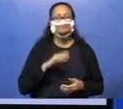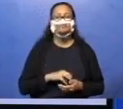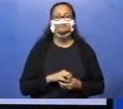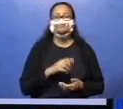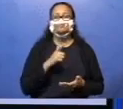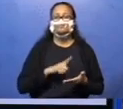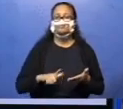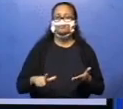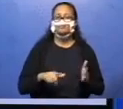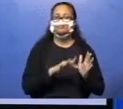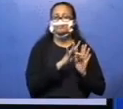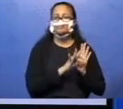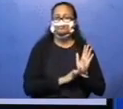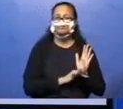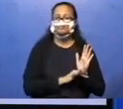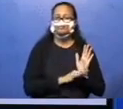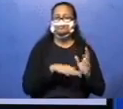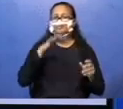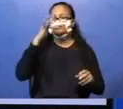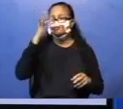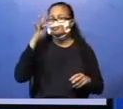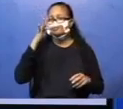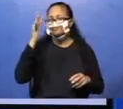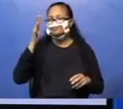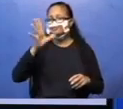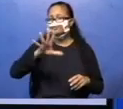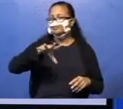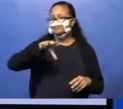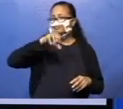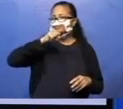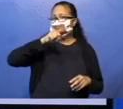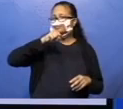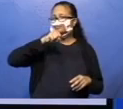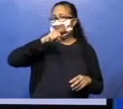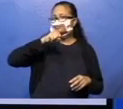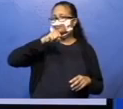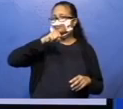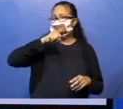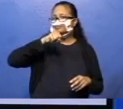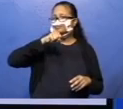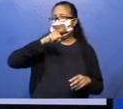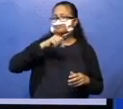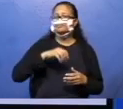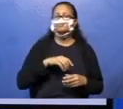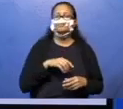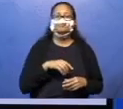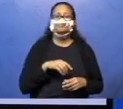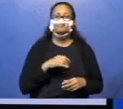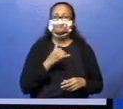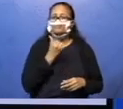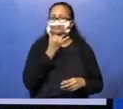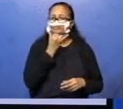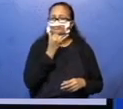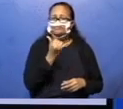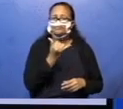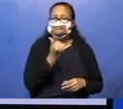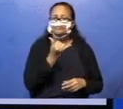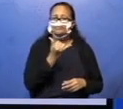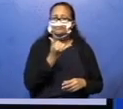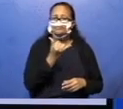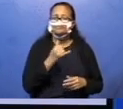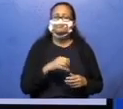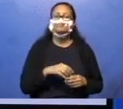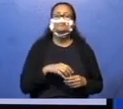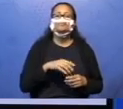texto. Flores perfumadas não existem por acaso. Elas emitem